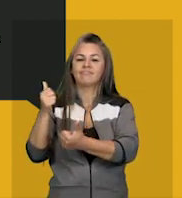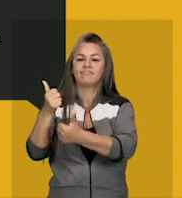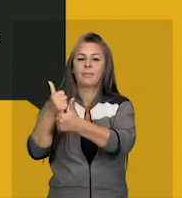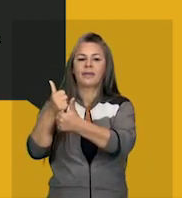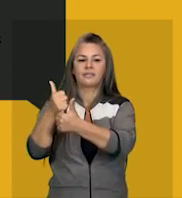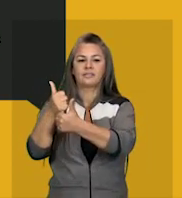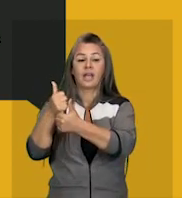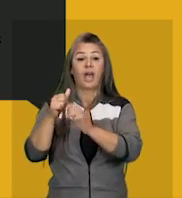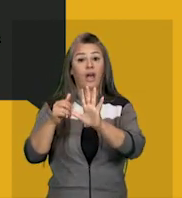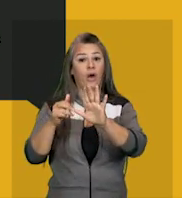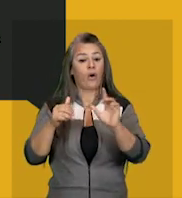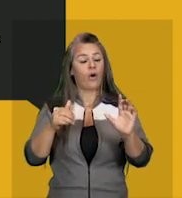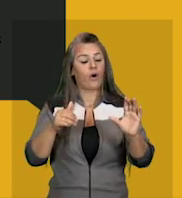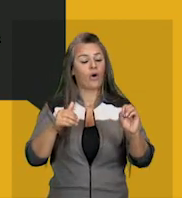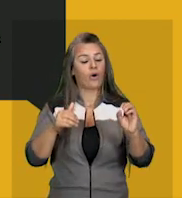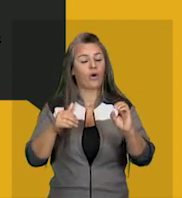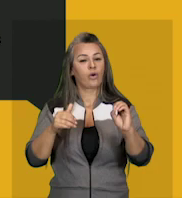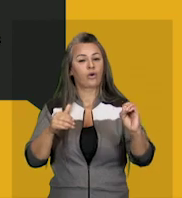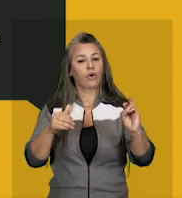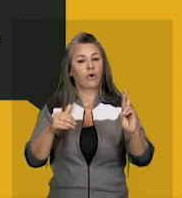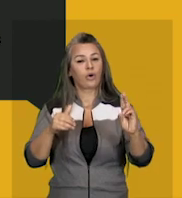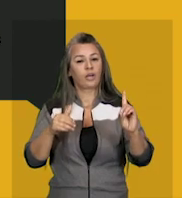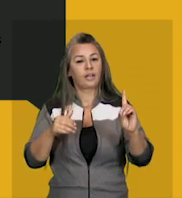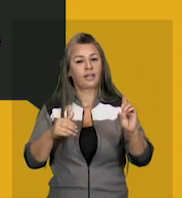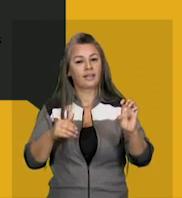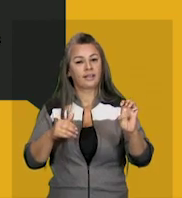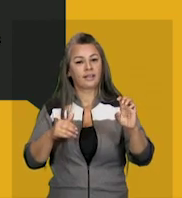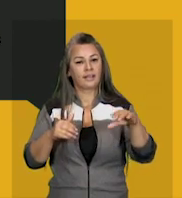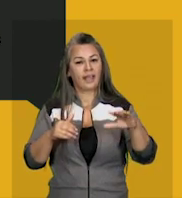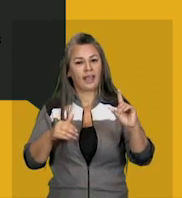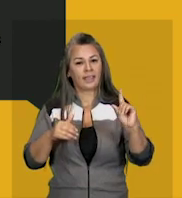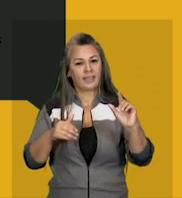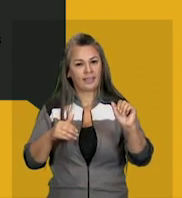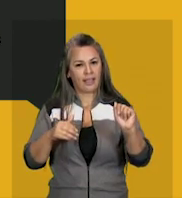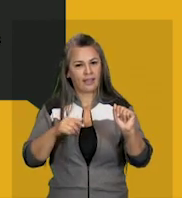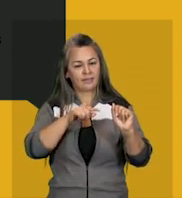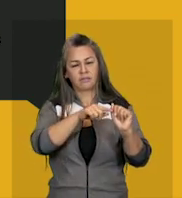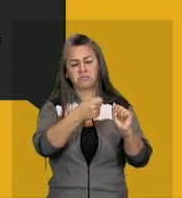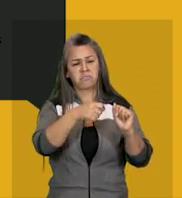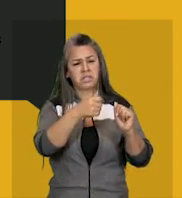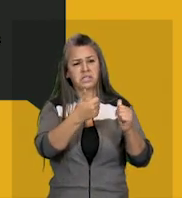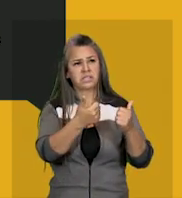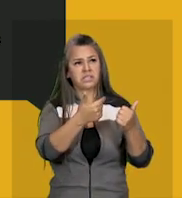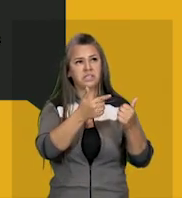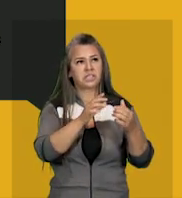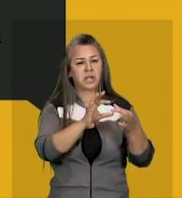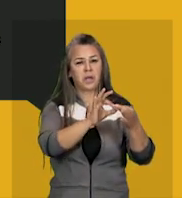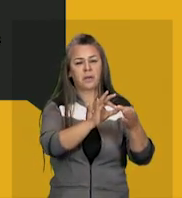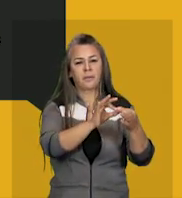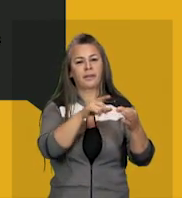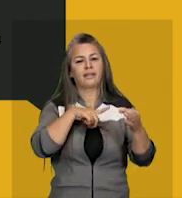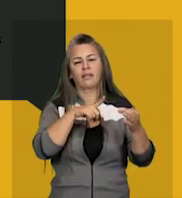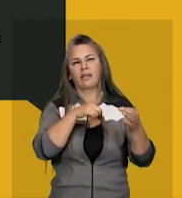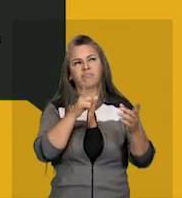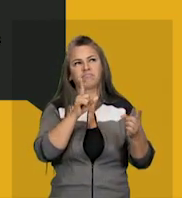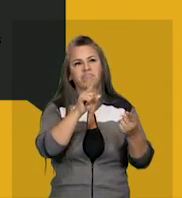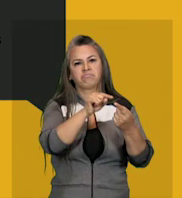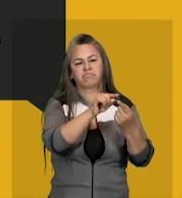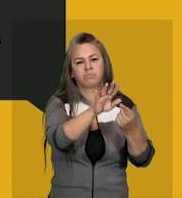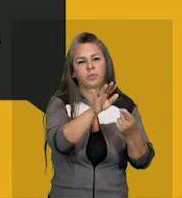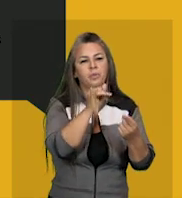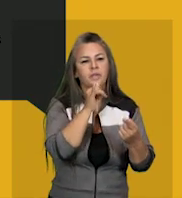não. Uma frase independe da outra para fazer sentido. Essa é a diferença. Gravou? Uma oração